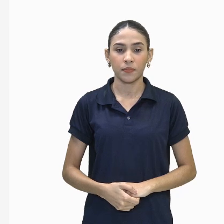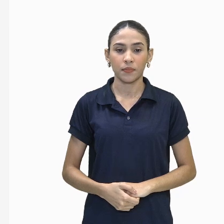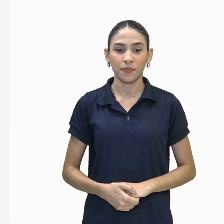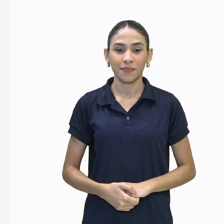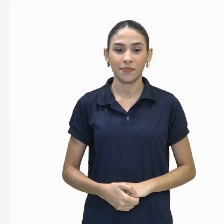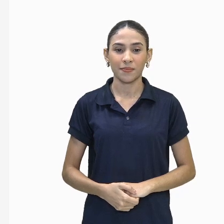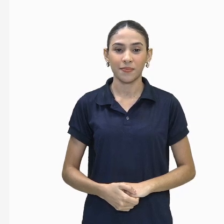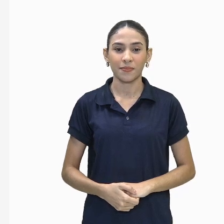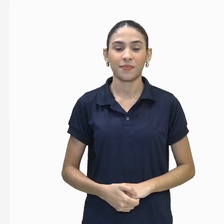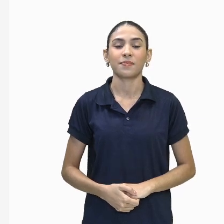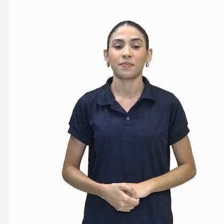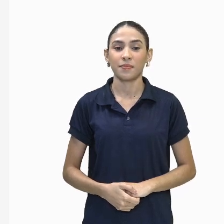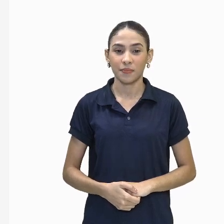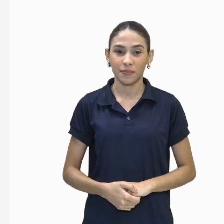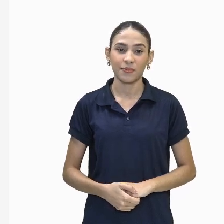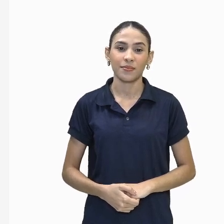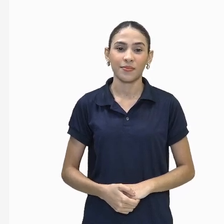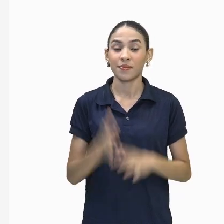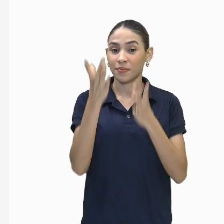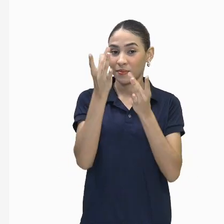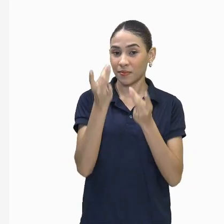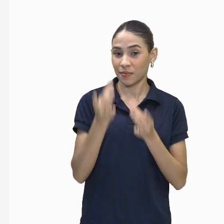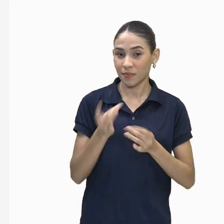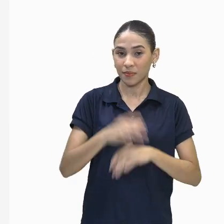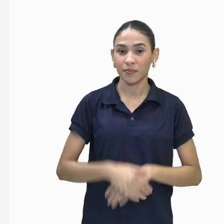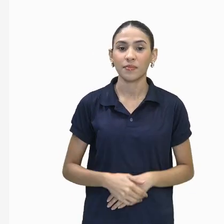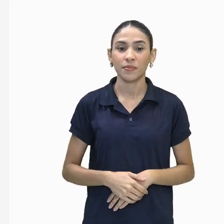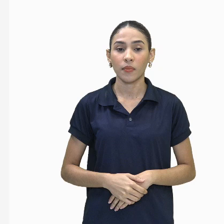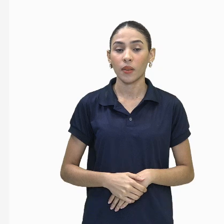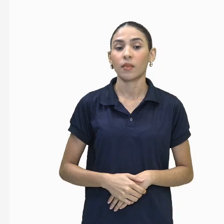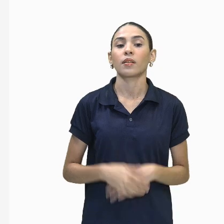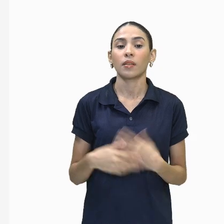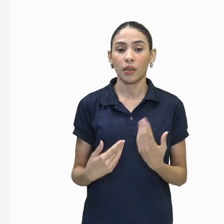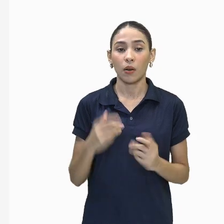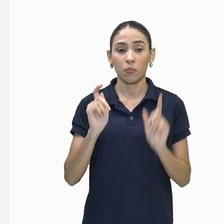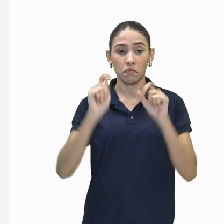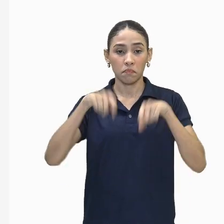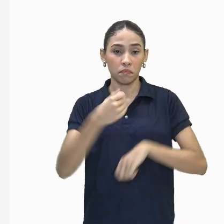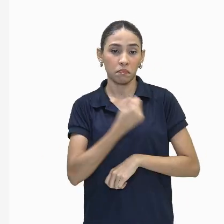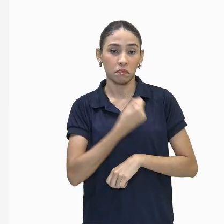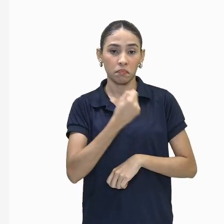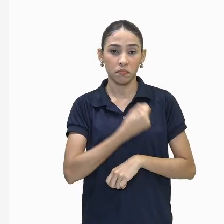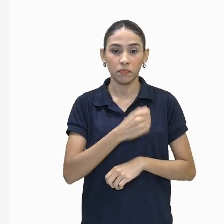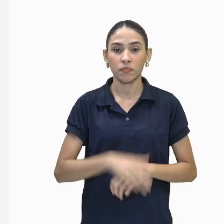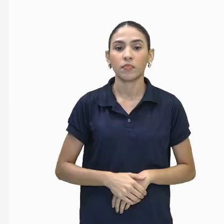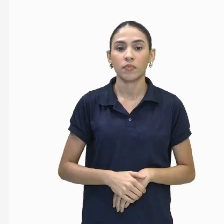probabilidade. No detalhamento, probabilidade, evento aleatório,